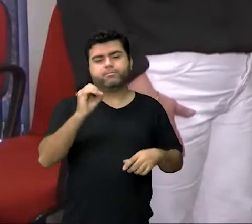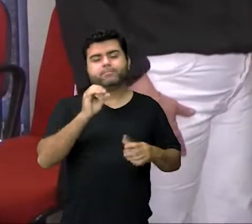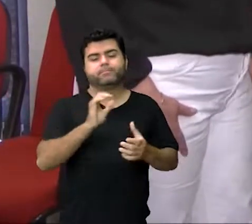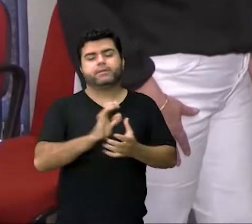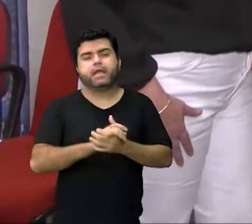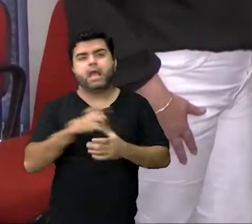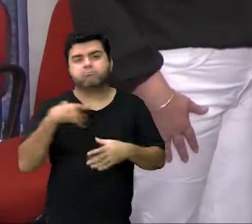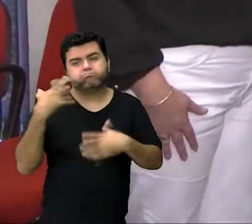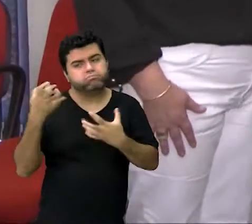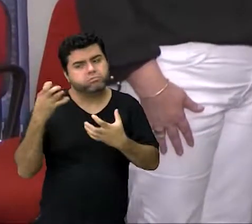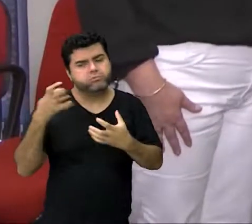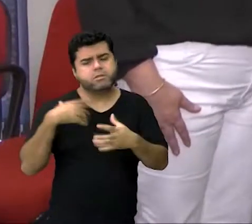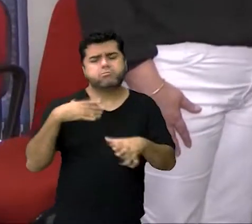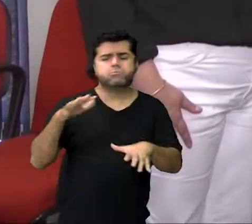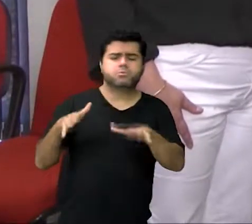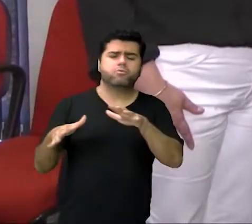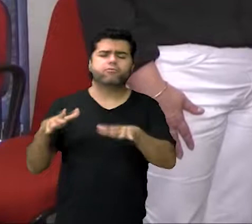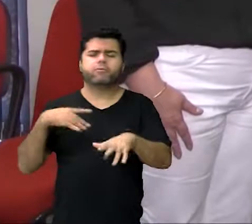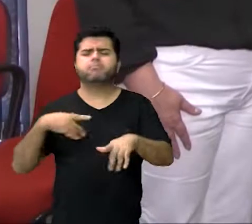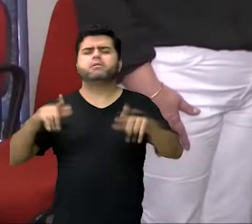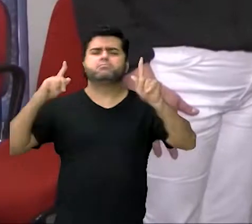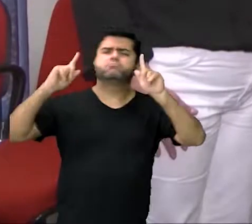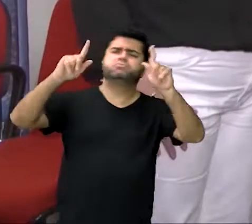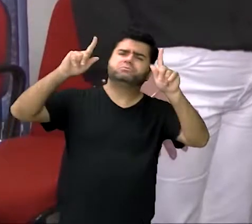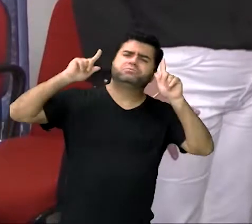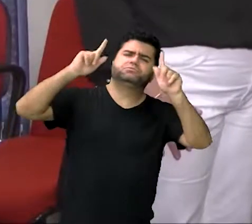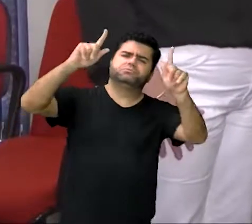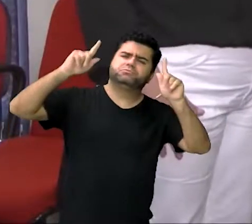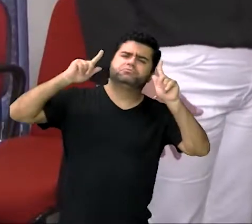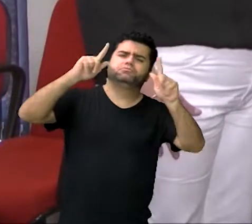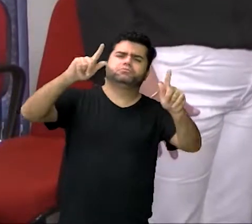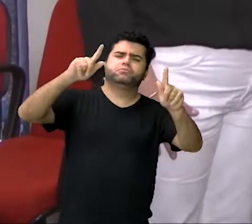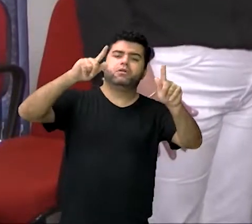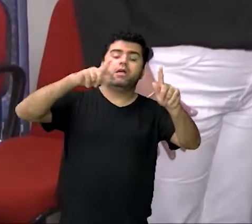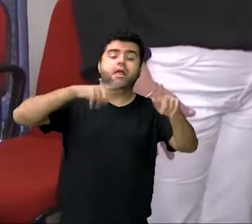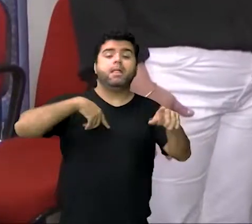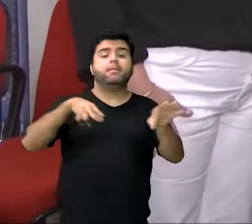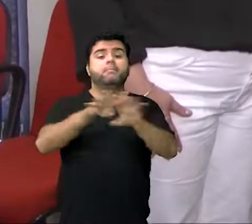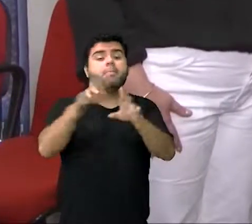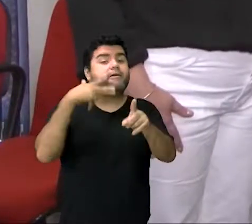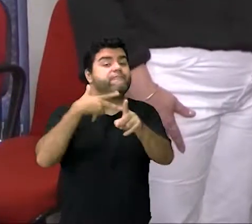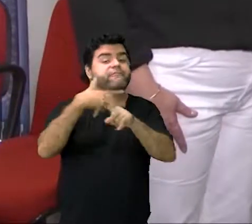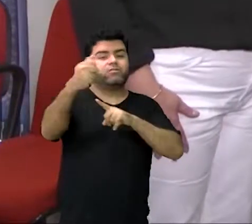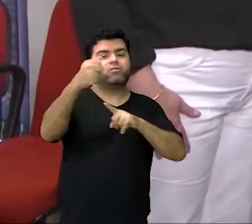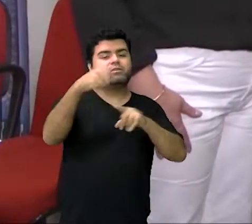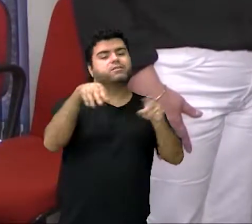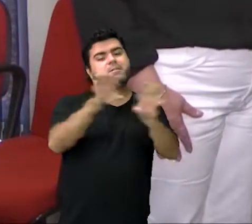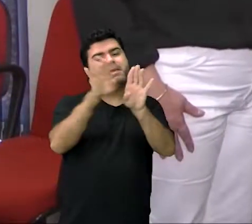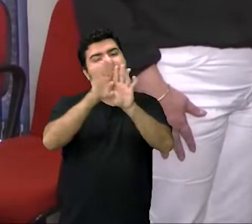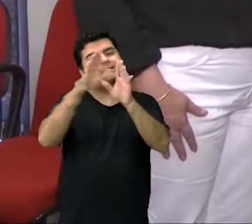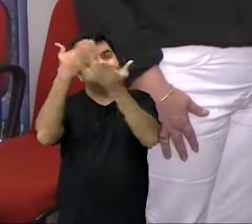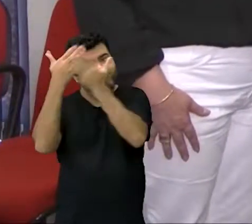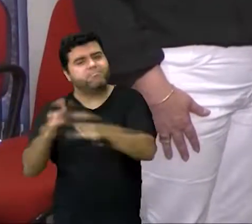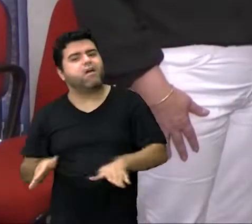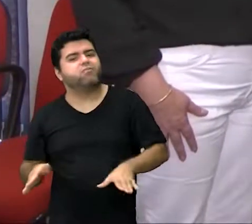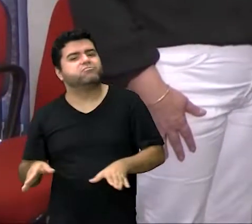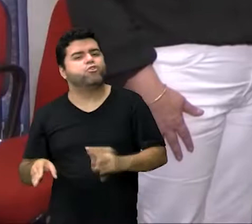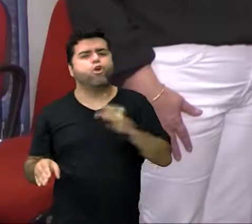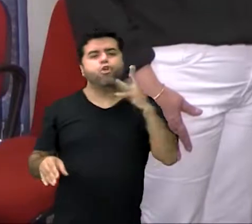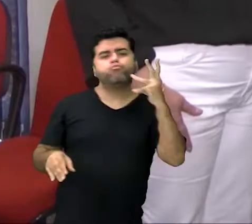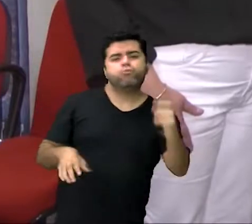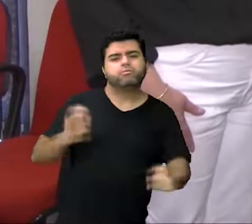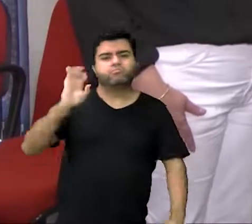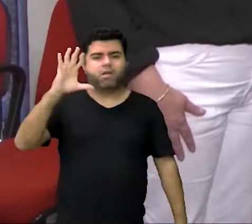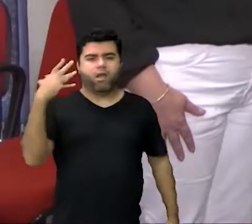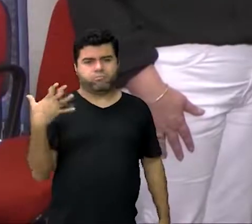falasse desse movimento, das reivindicações, das conquistas e das não conquistas, né? De tudo que está